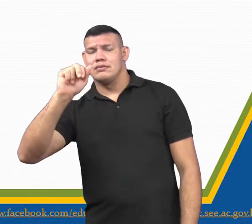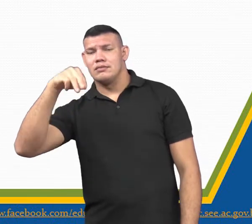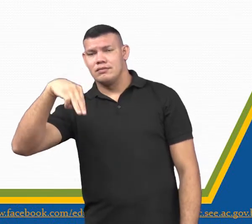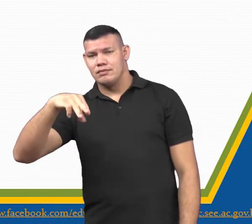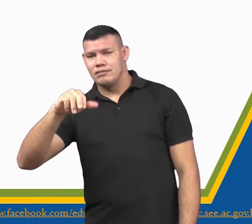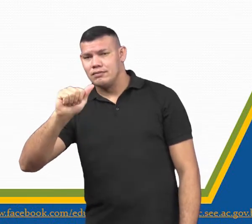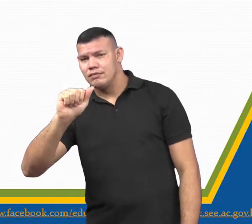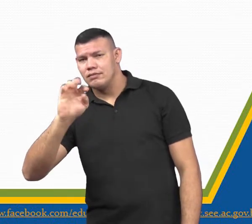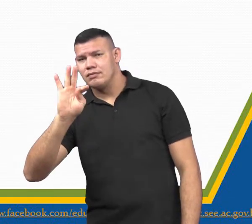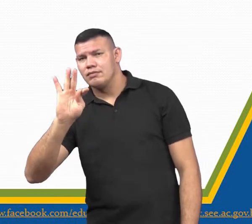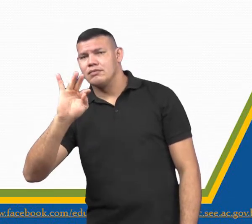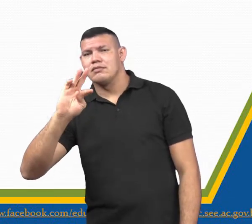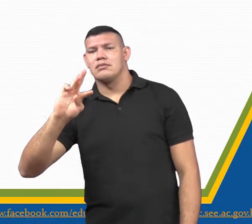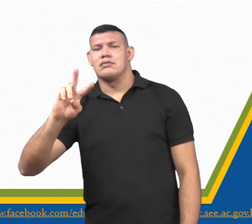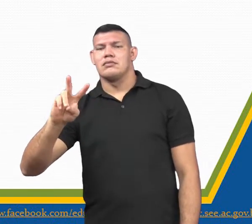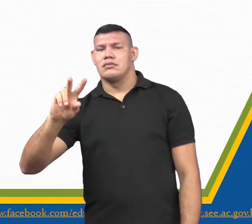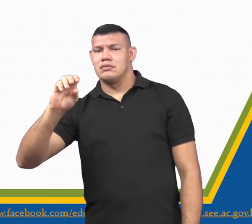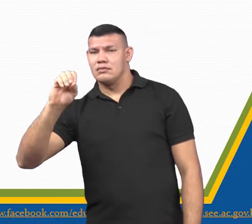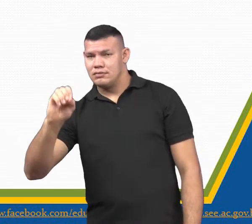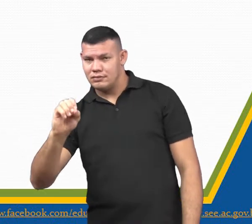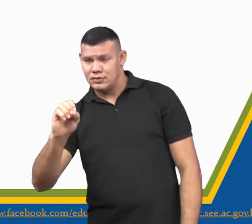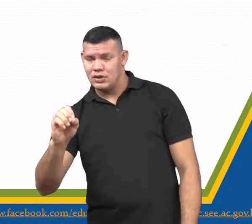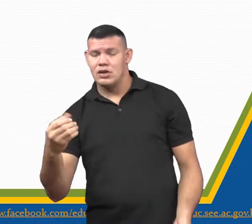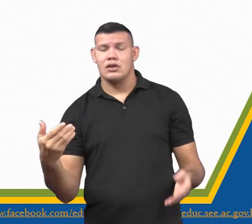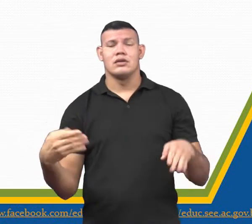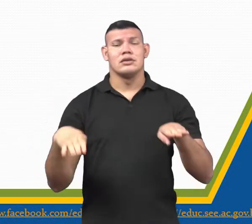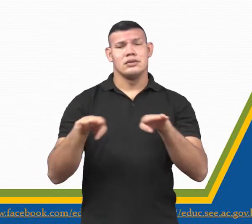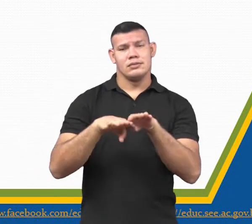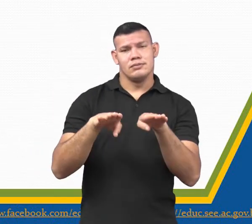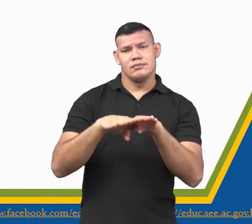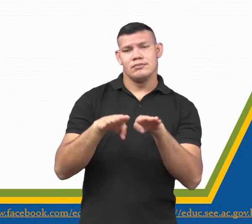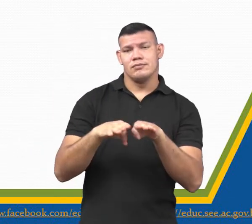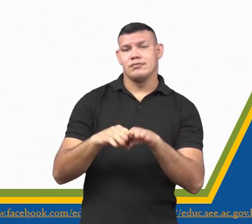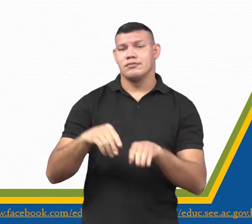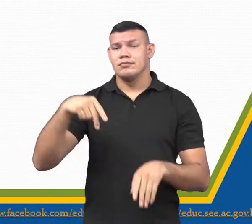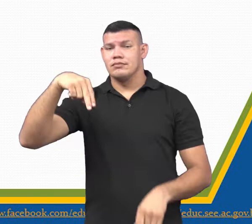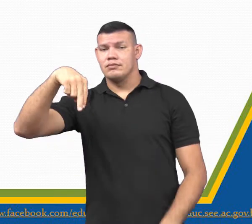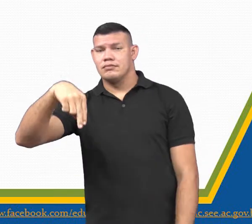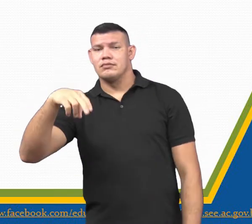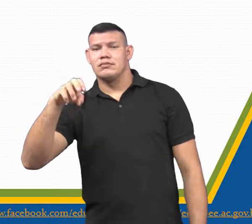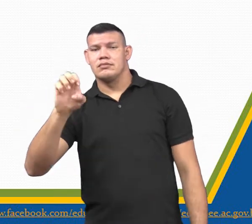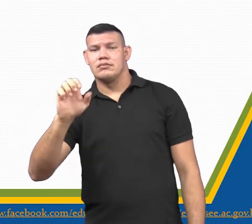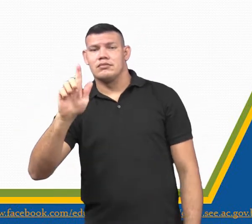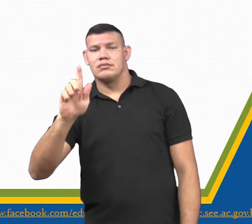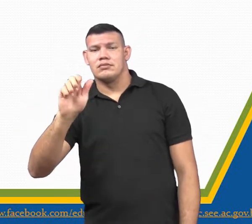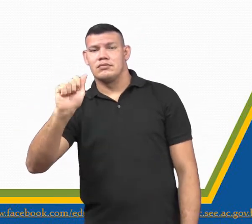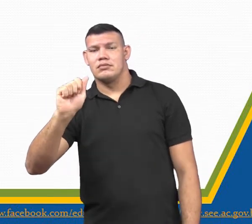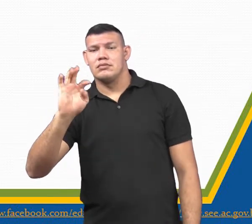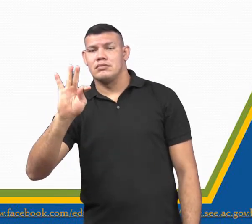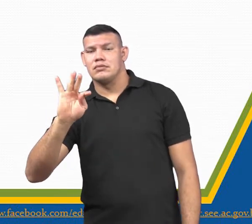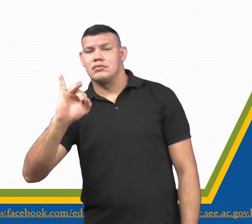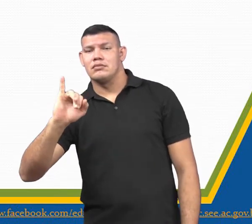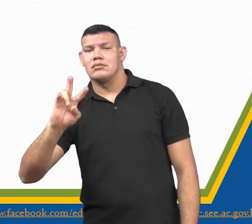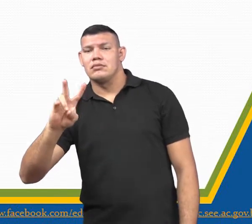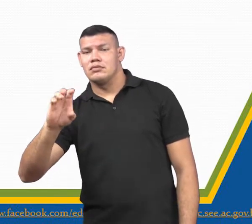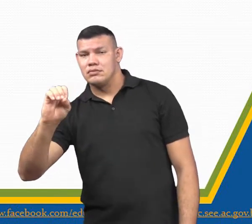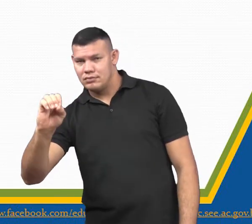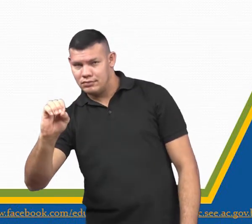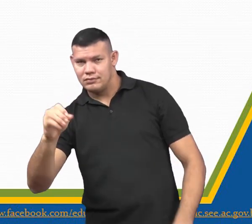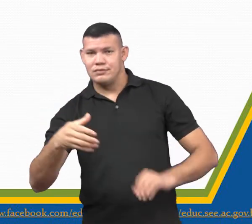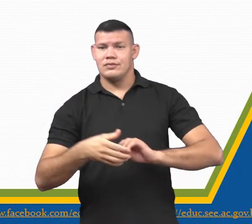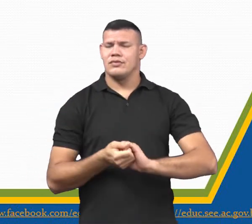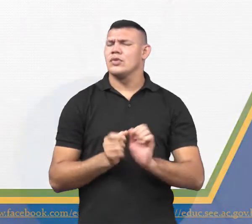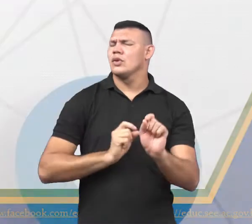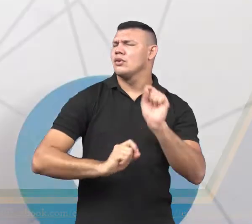negativo. Hoy día vamos a trabalhar el imperativo afirmativo. Está bem, pessoal? Vamos conhecer um pouquinho sobre